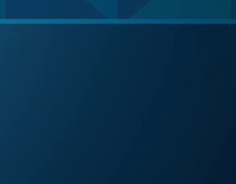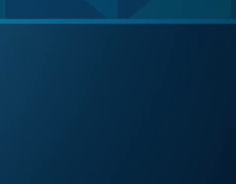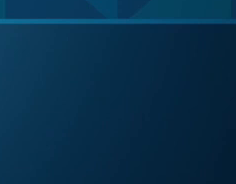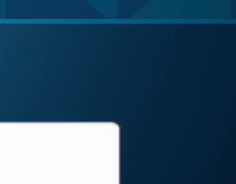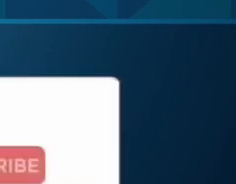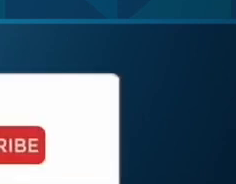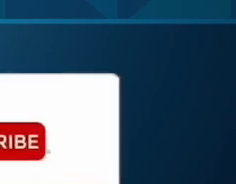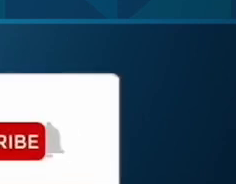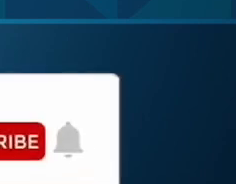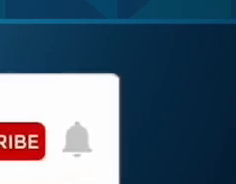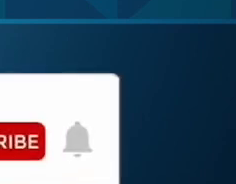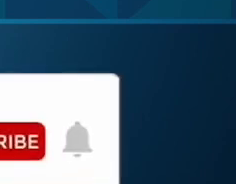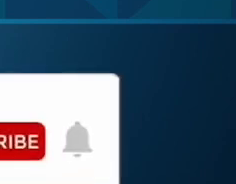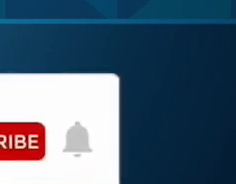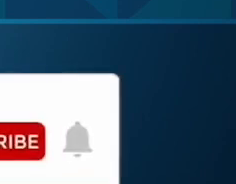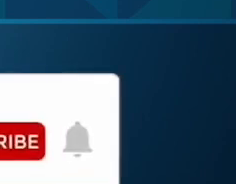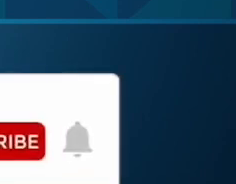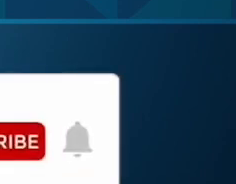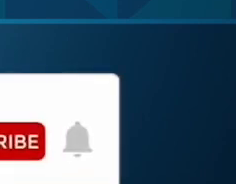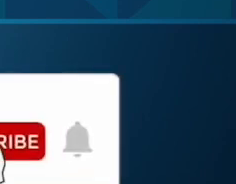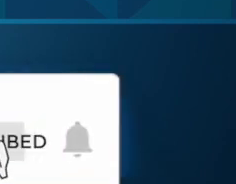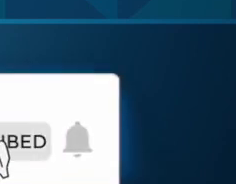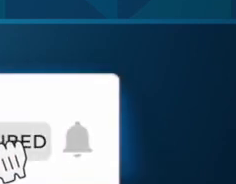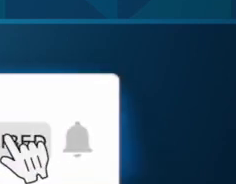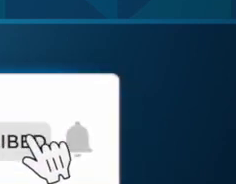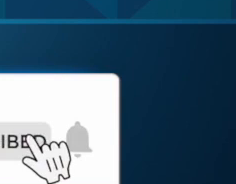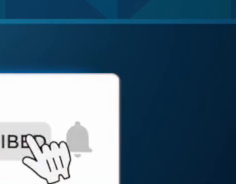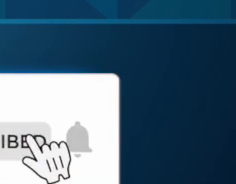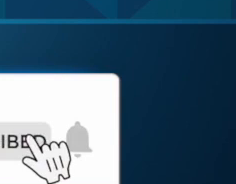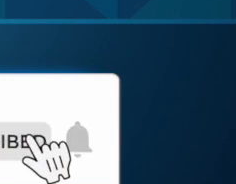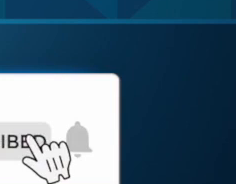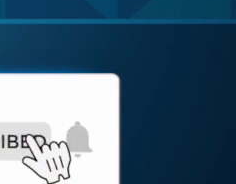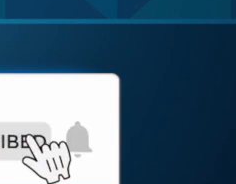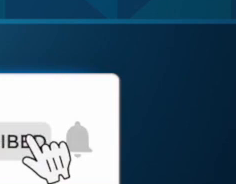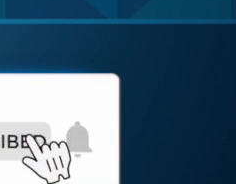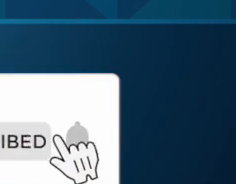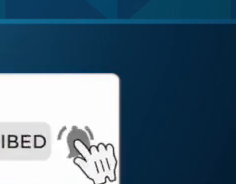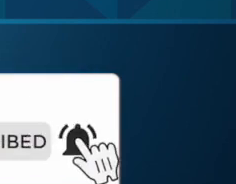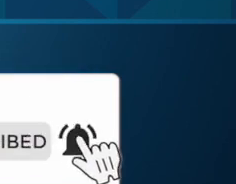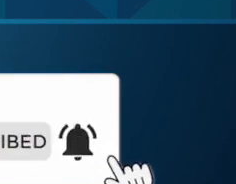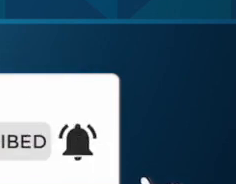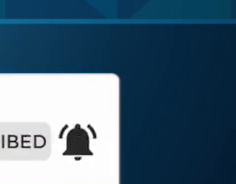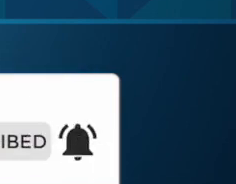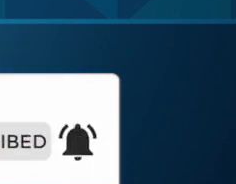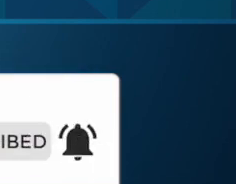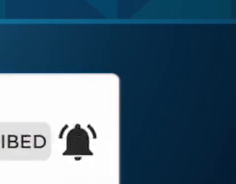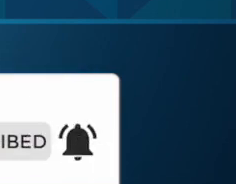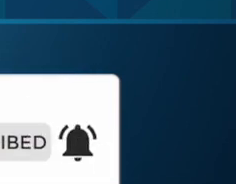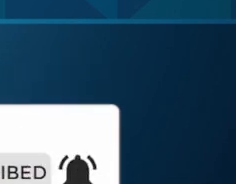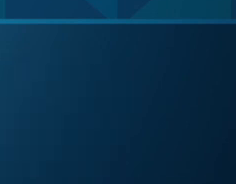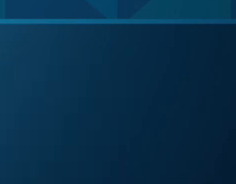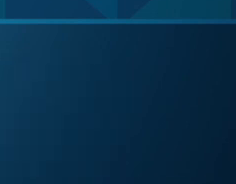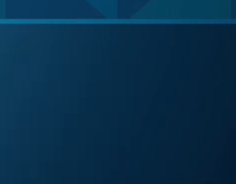informação factuais no atuais, que te haluha, inscreva e ha canal RTTL, hanehan botão